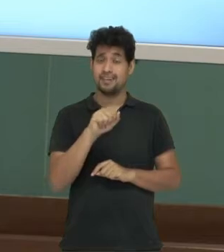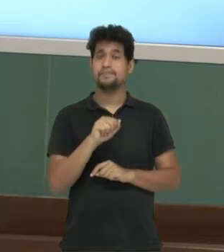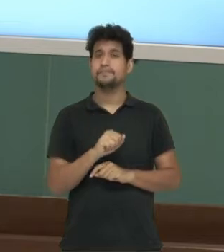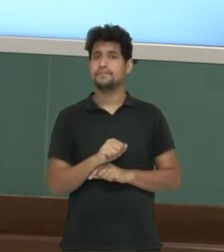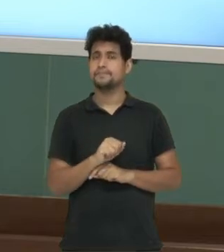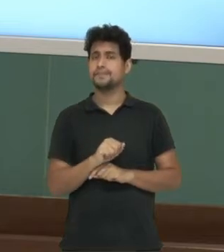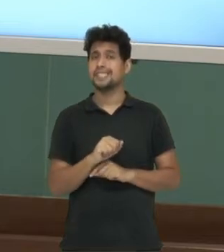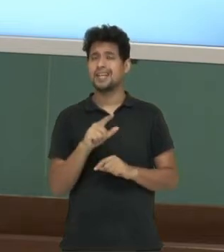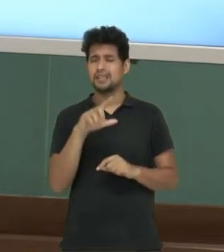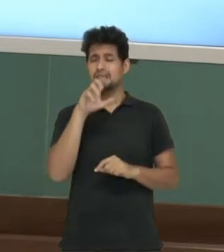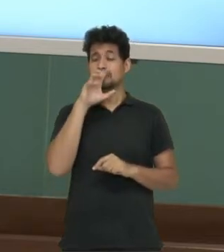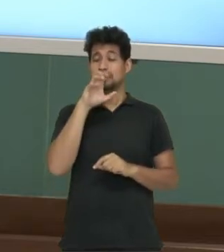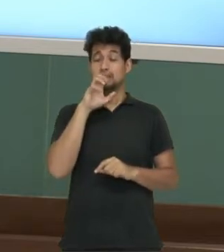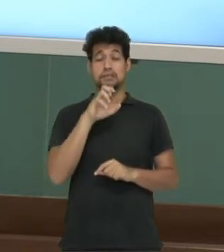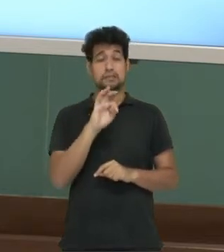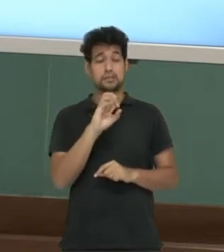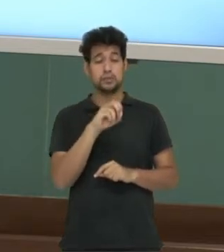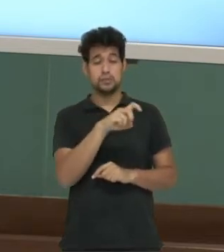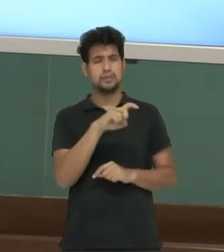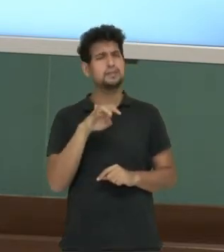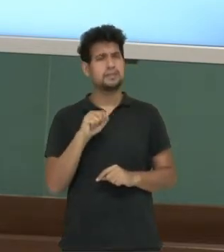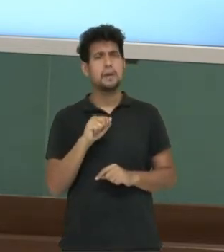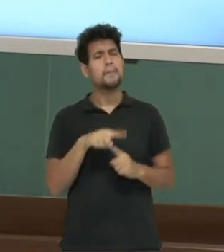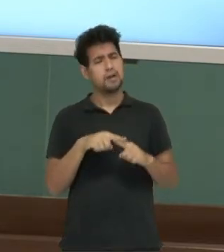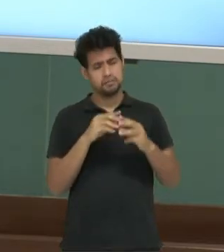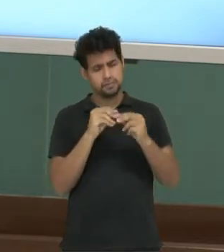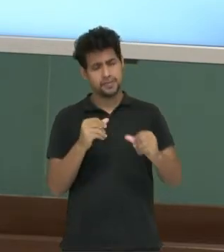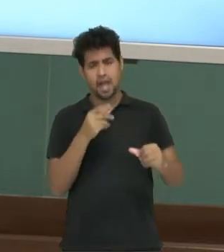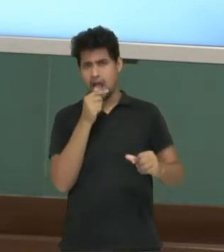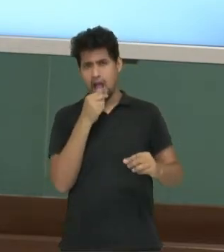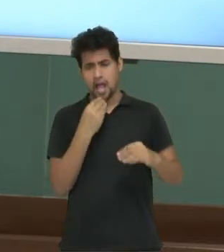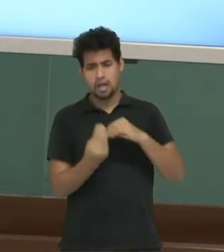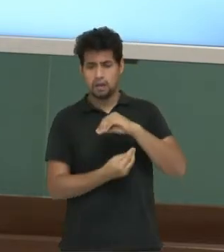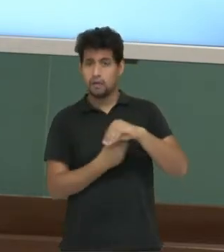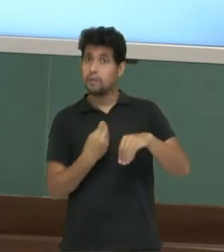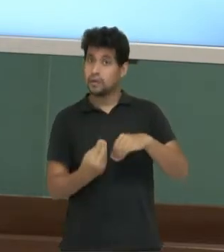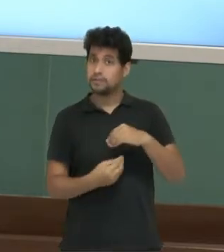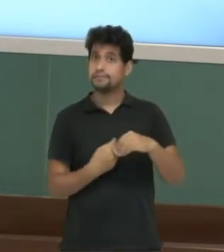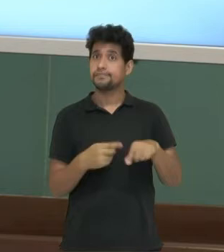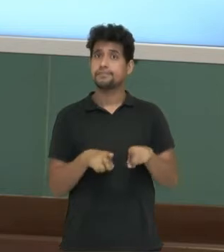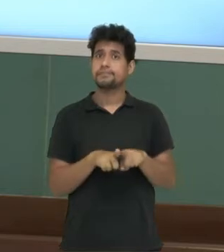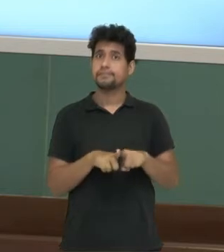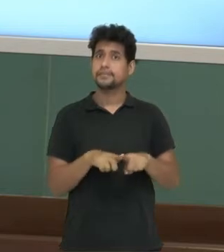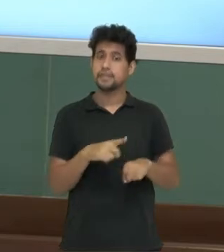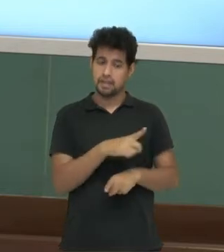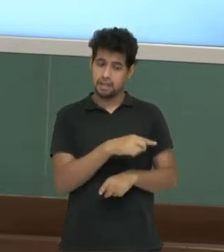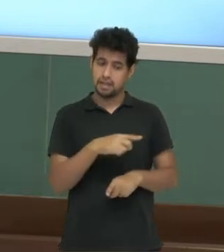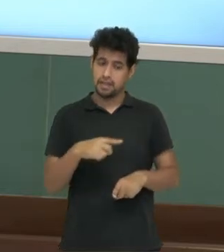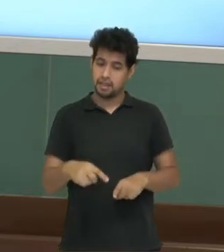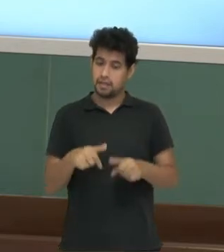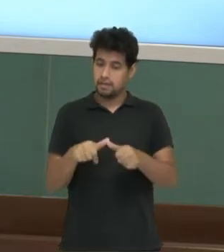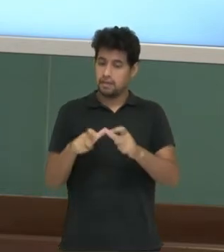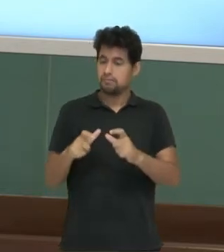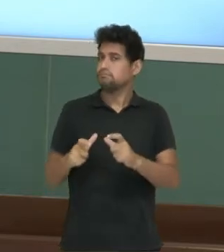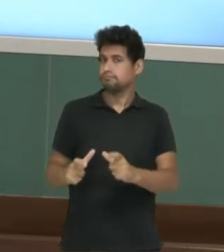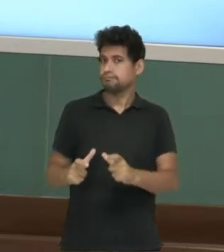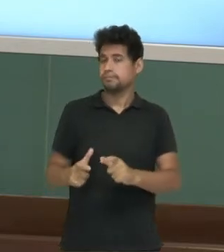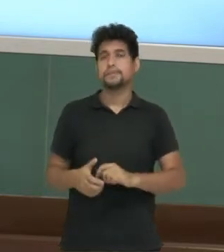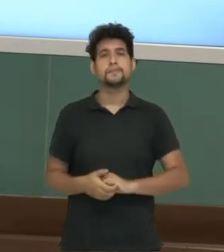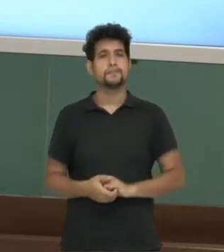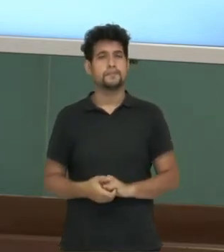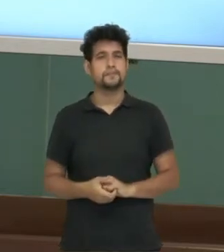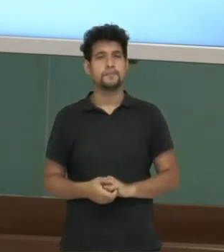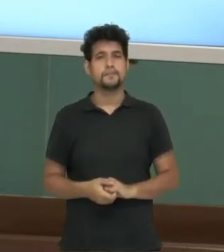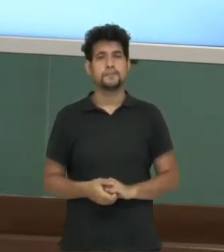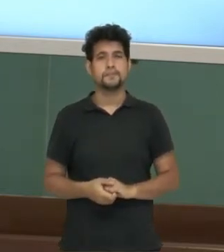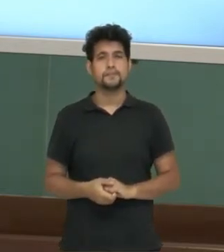né? Mas que é muito solúvel na água. Então, é por isso que as larvas, elas vão excretar amônia, por ser solúvel na água,